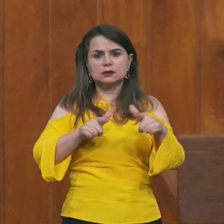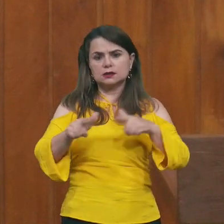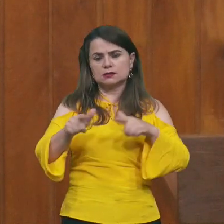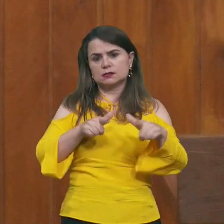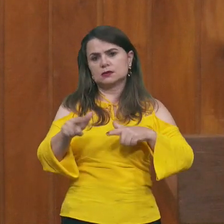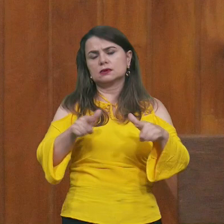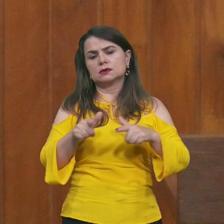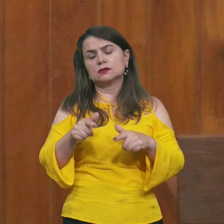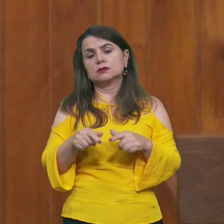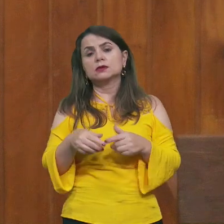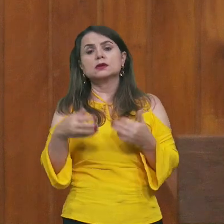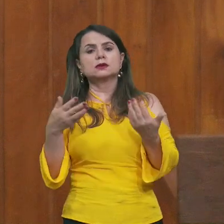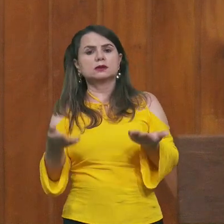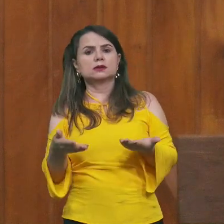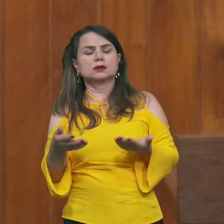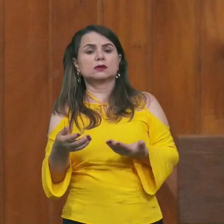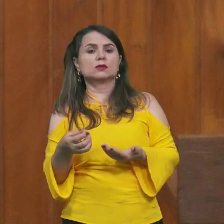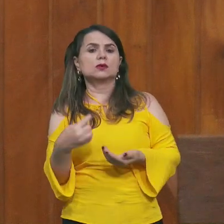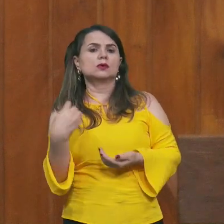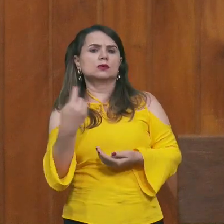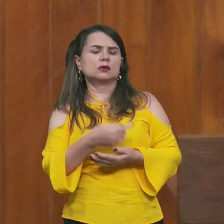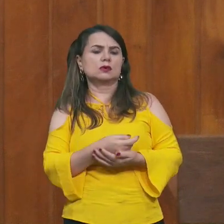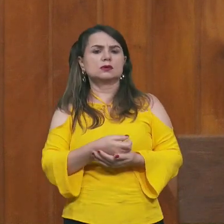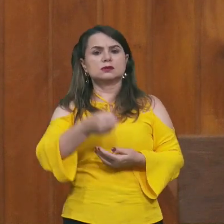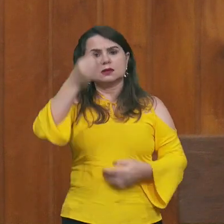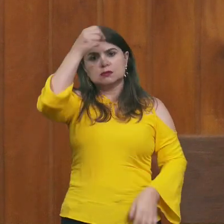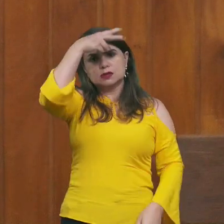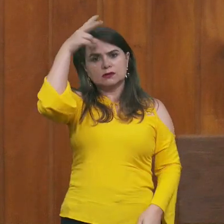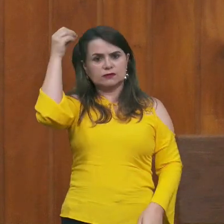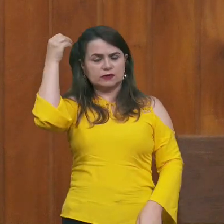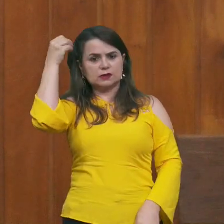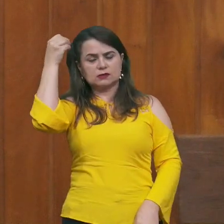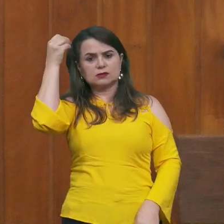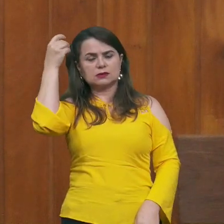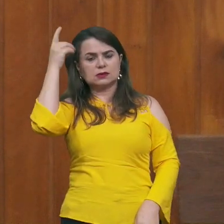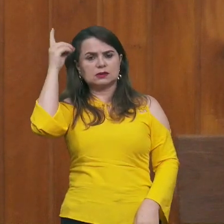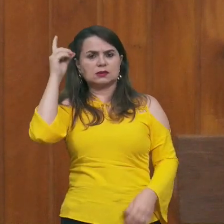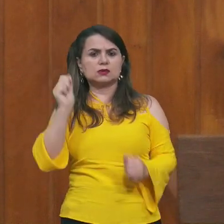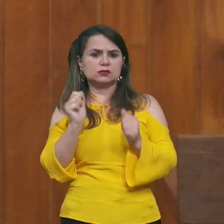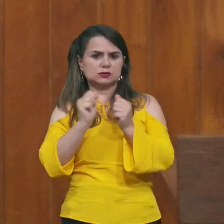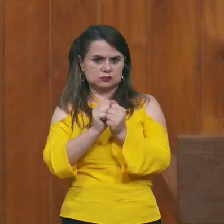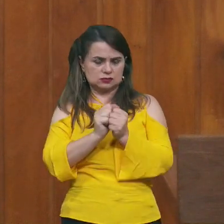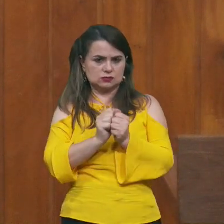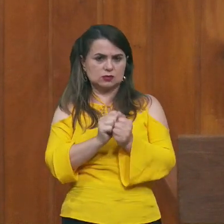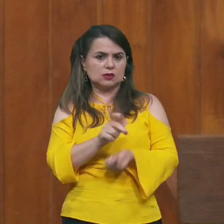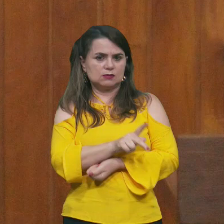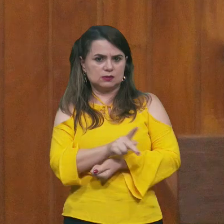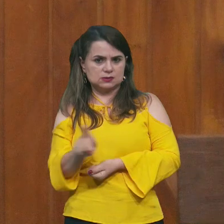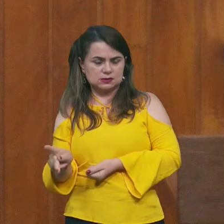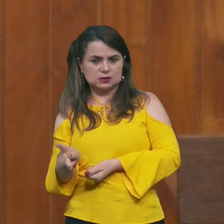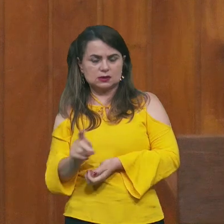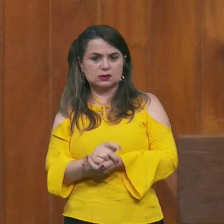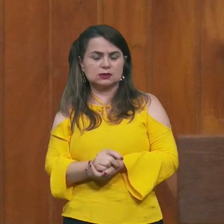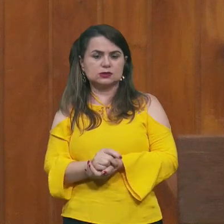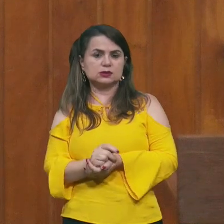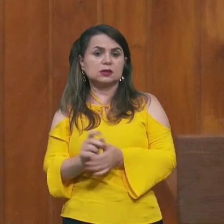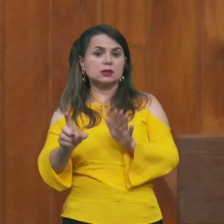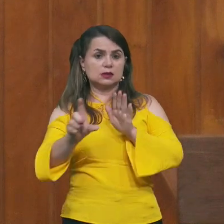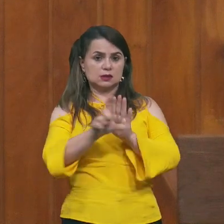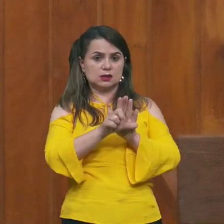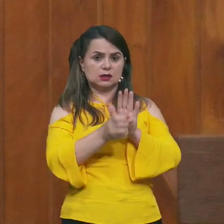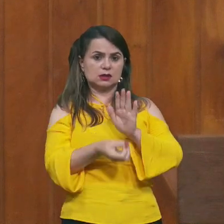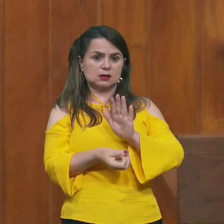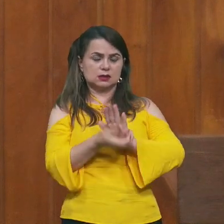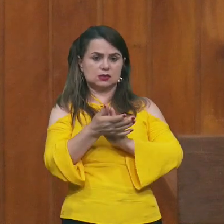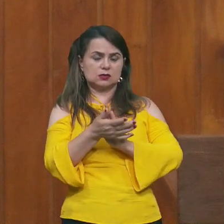mais uma vez, contando com o olhar do nosso prefeito e do nosso presidente da Câmara, Marcos Rezende, através de uma lei, foi criado o